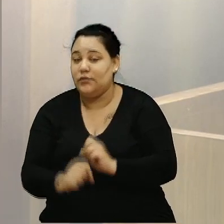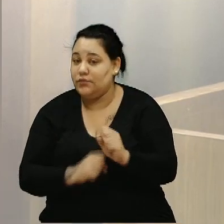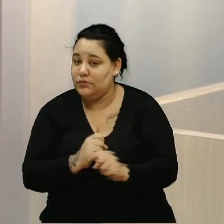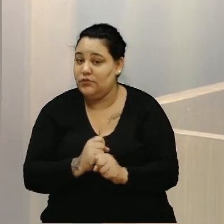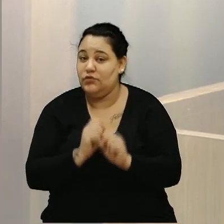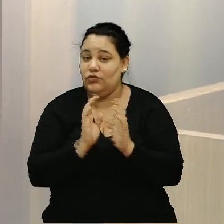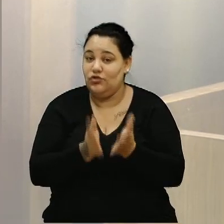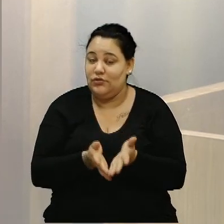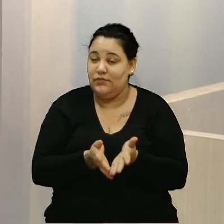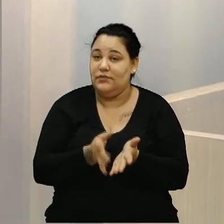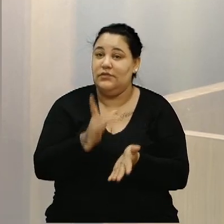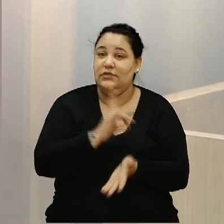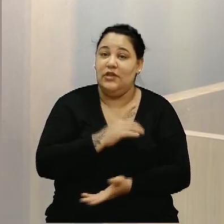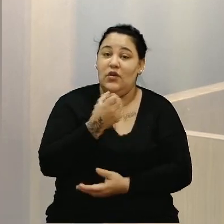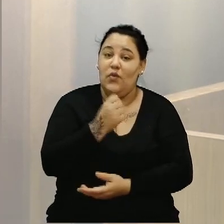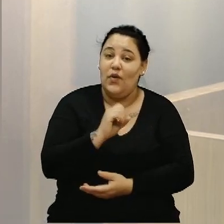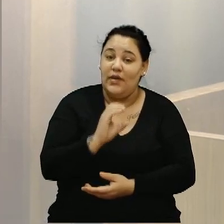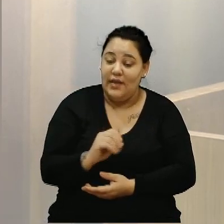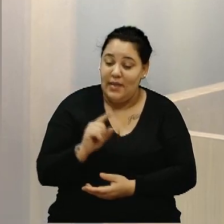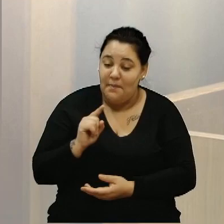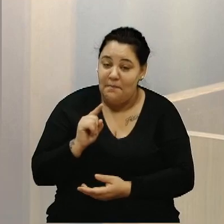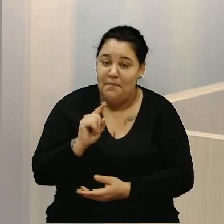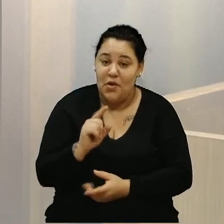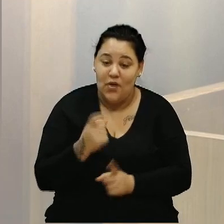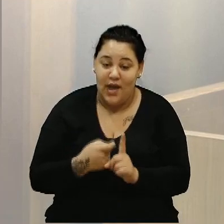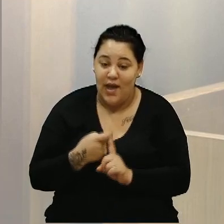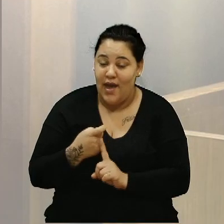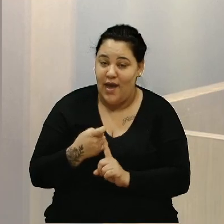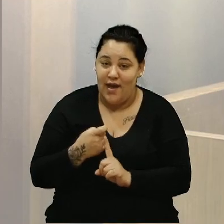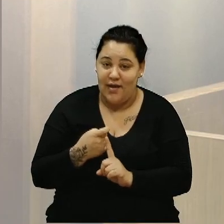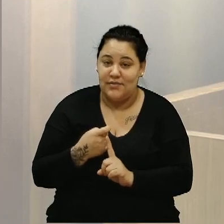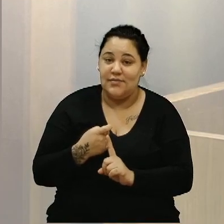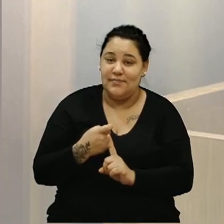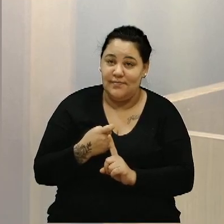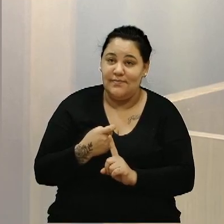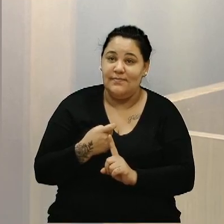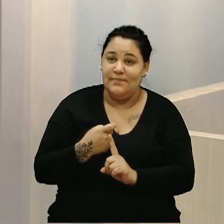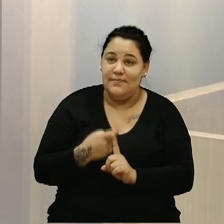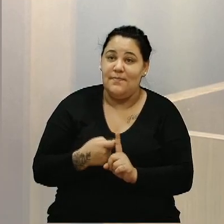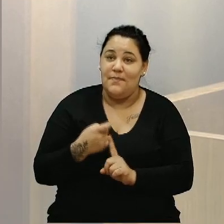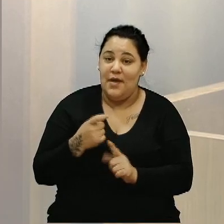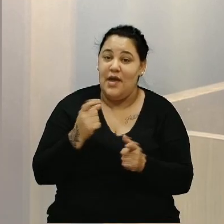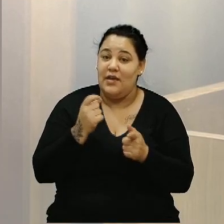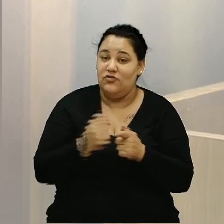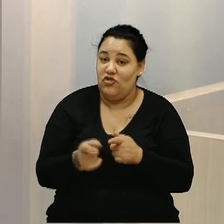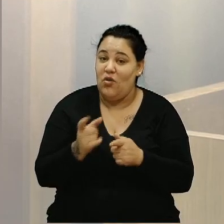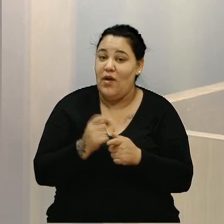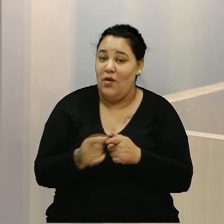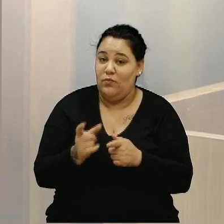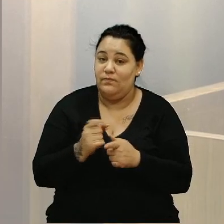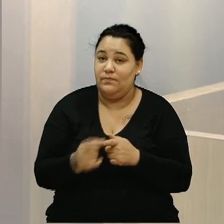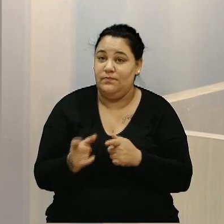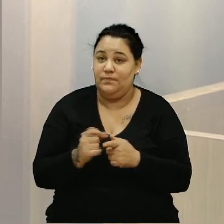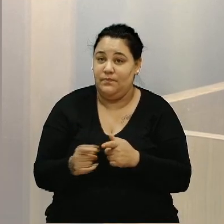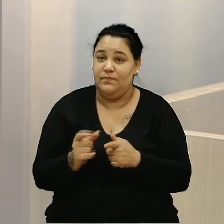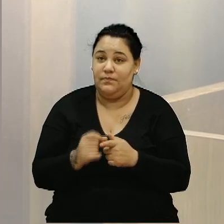são R$80 mil por mês de aluguel. R$80 mil por mês de aluguel.